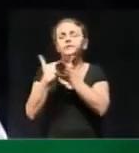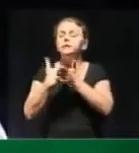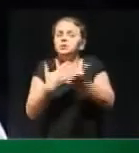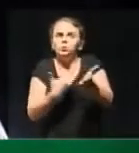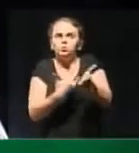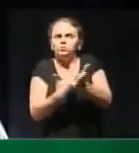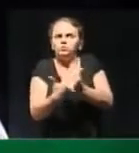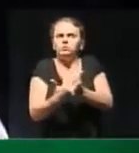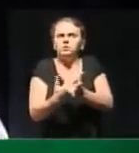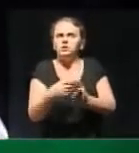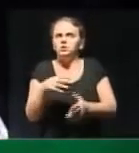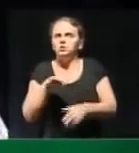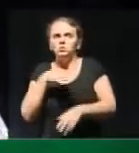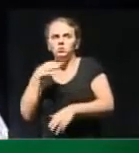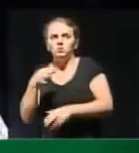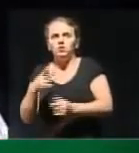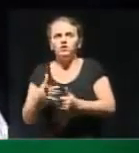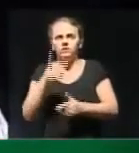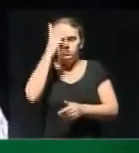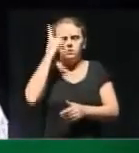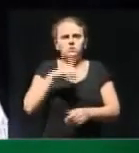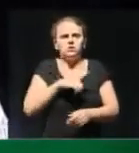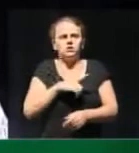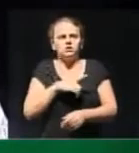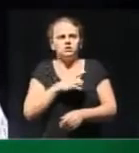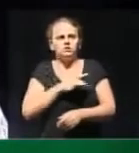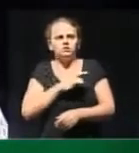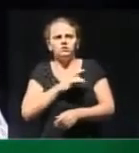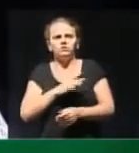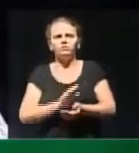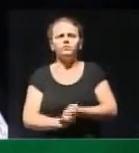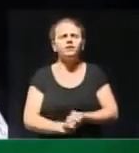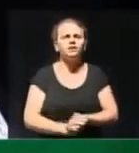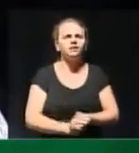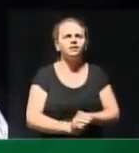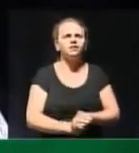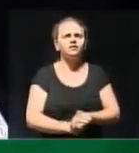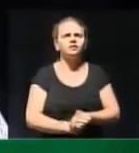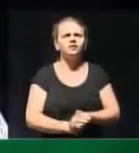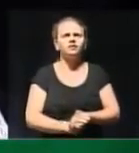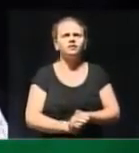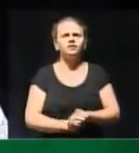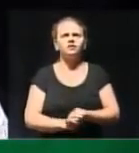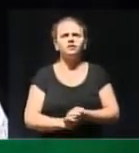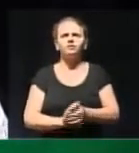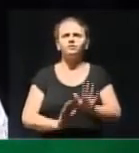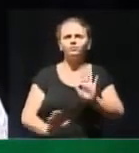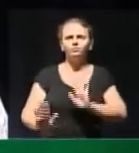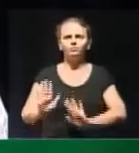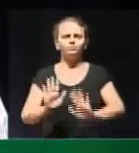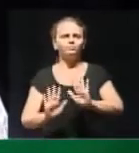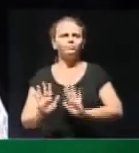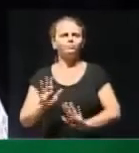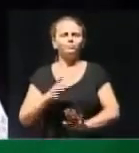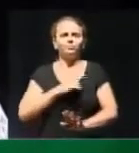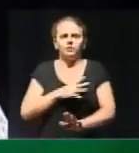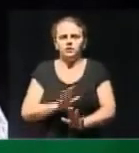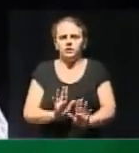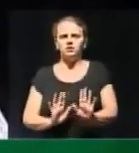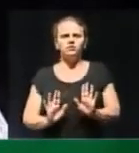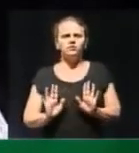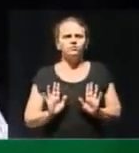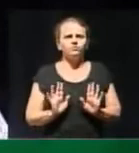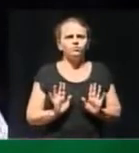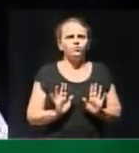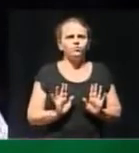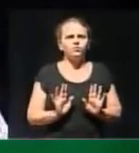e extremamente estigmatizada, as primeiras pessoas com pneumonia por pneumociste girovese, as pessoas com